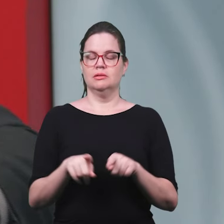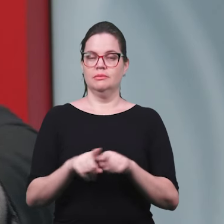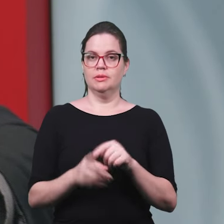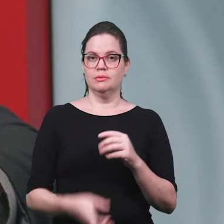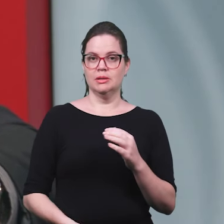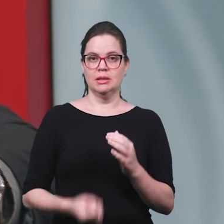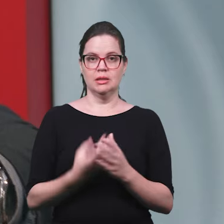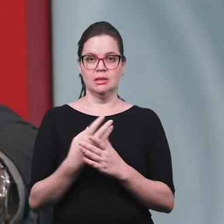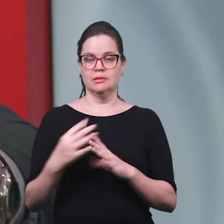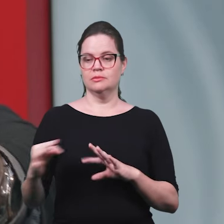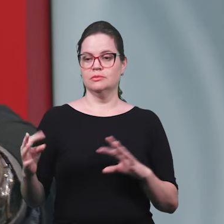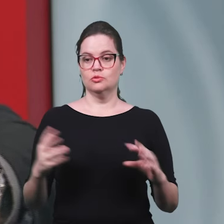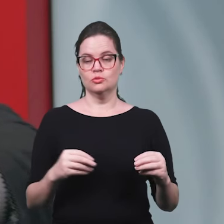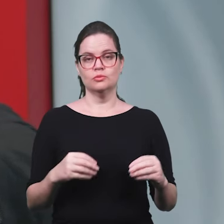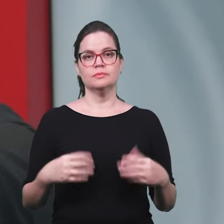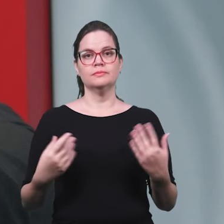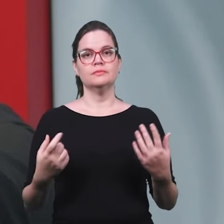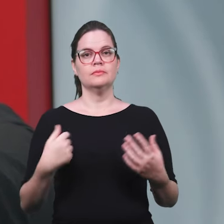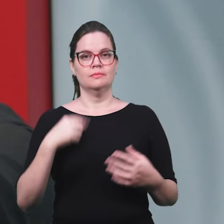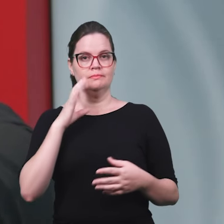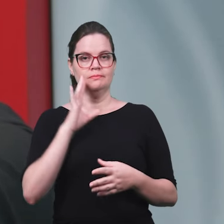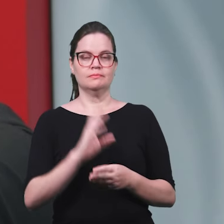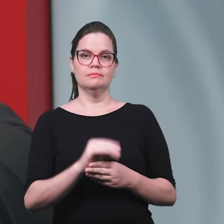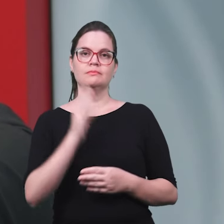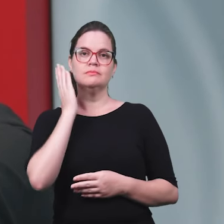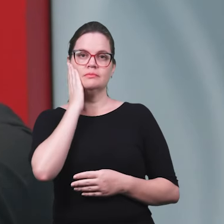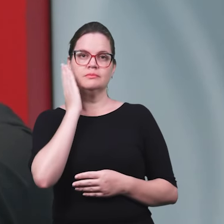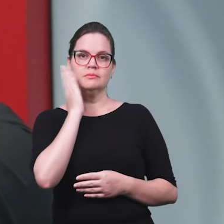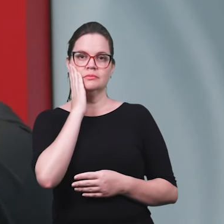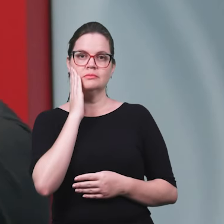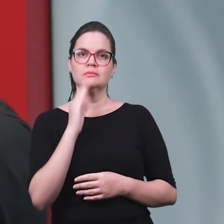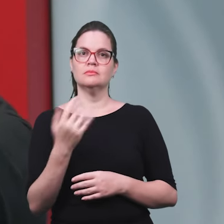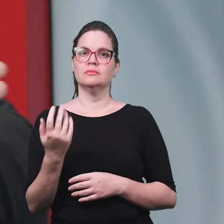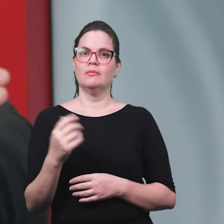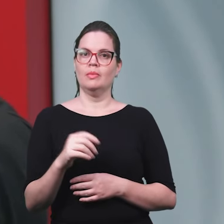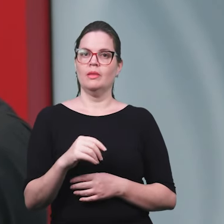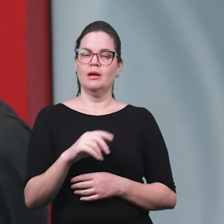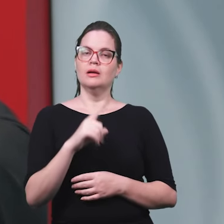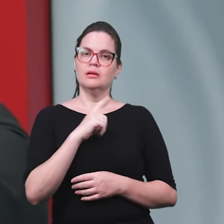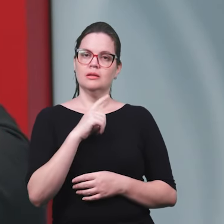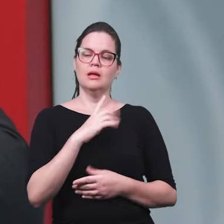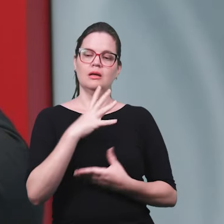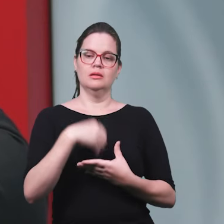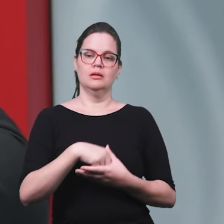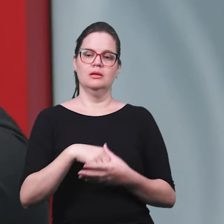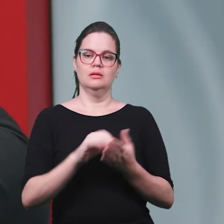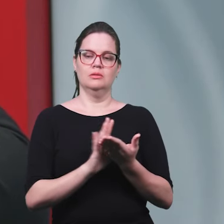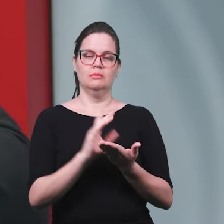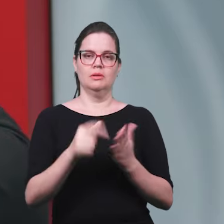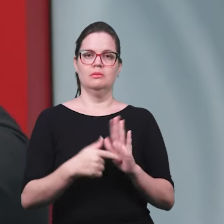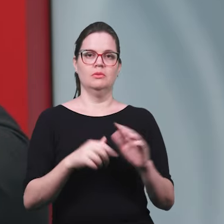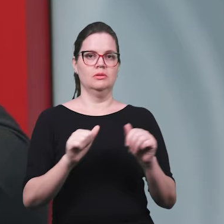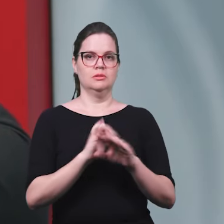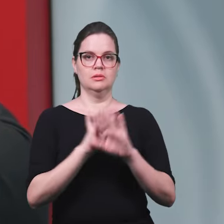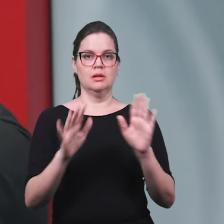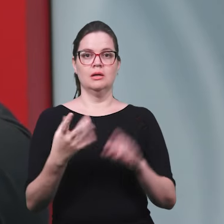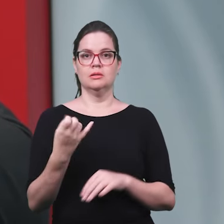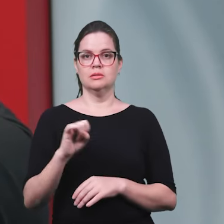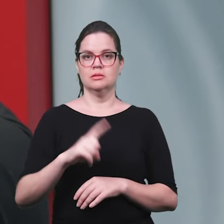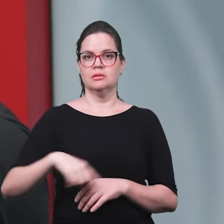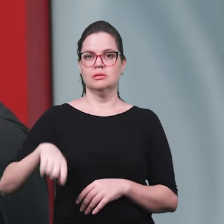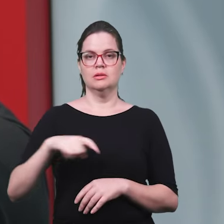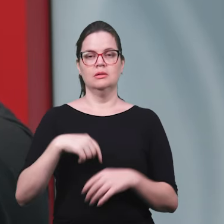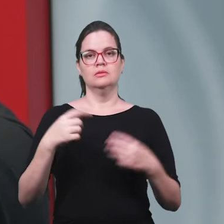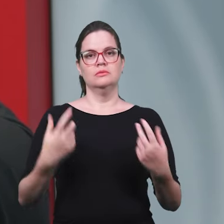sendo criados, eles vêm ao encontro de coisas que estão descritas dentro da palavra. Se nós